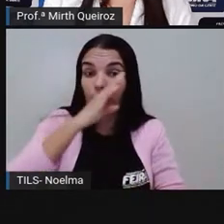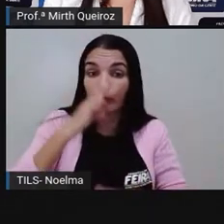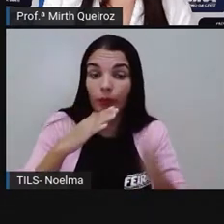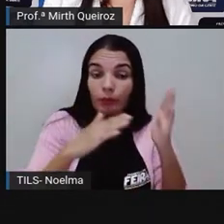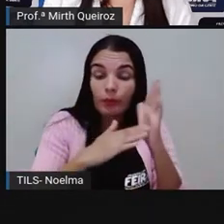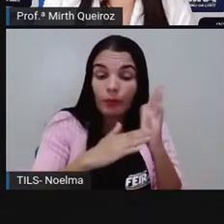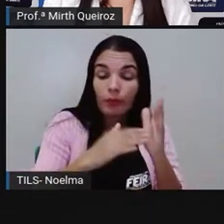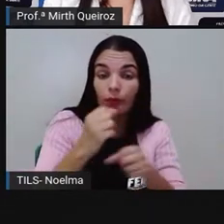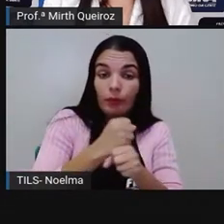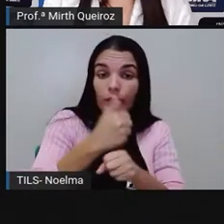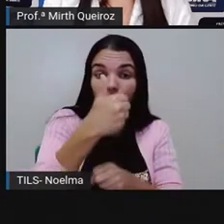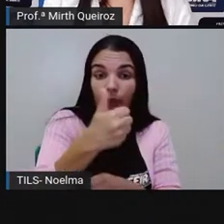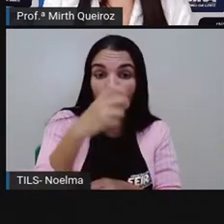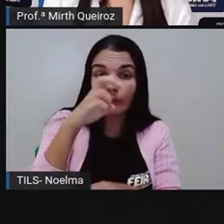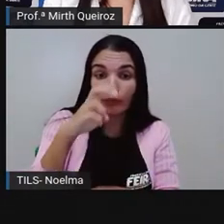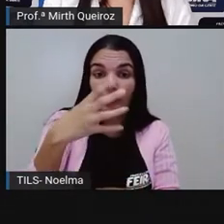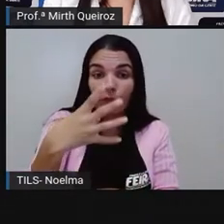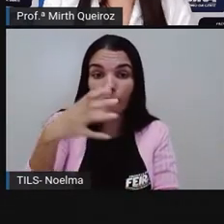1549 e